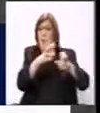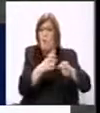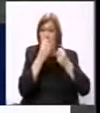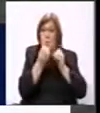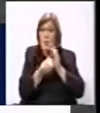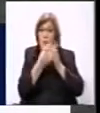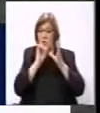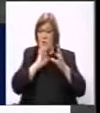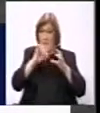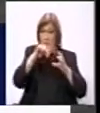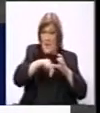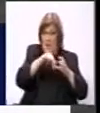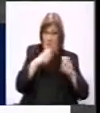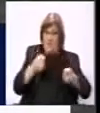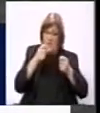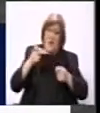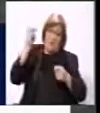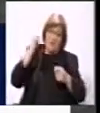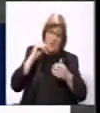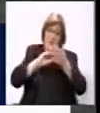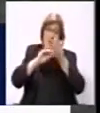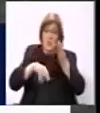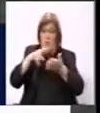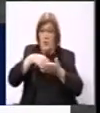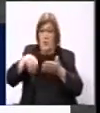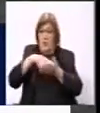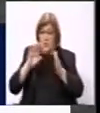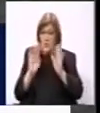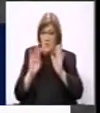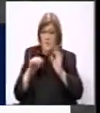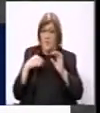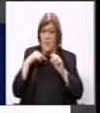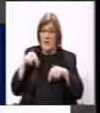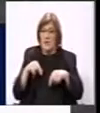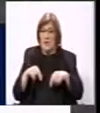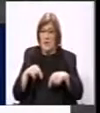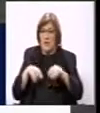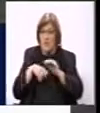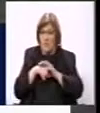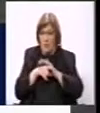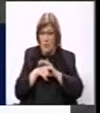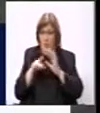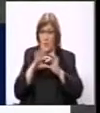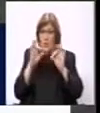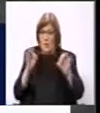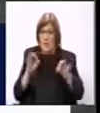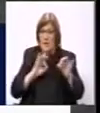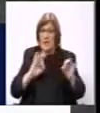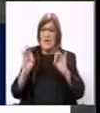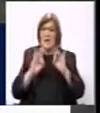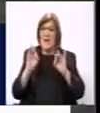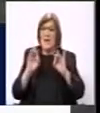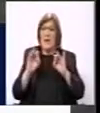do do extra online e decidiu assinar o disco portanto é nós temos aqui no fundo para detratar do